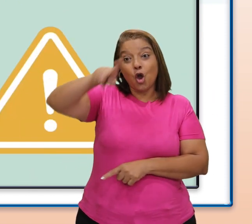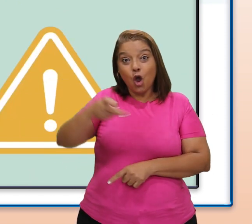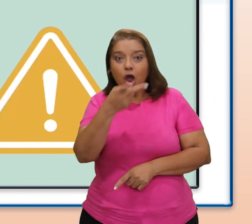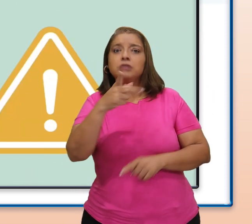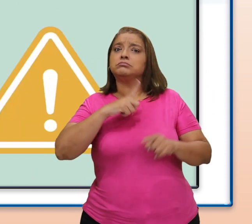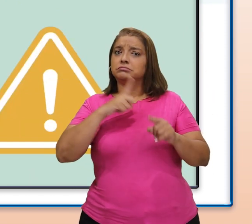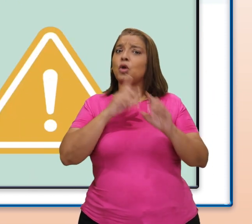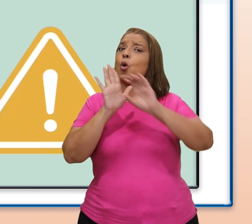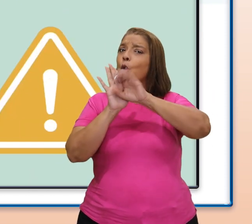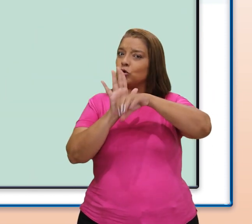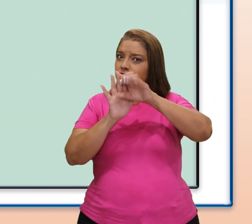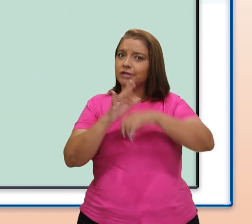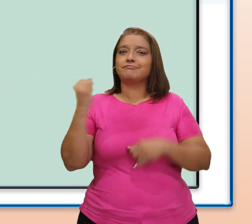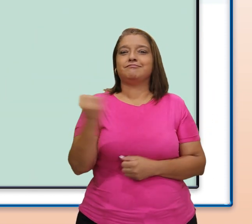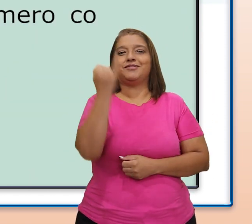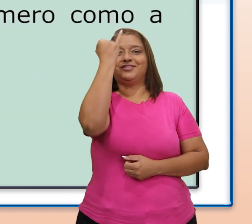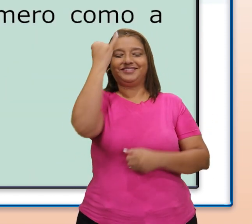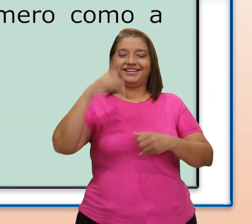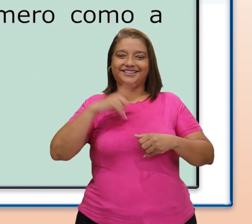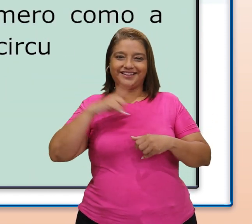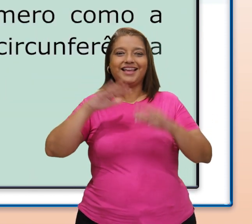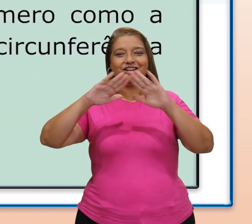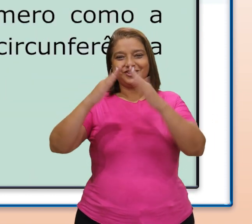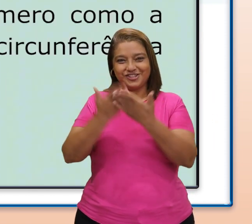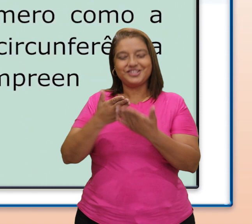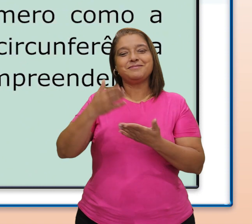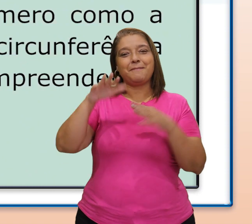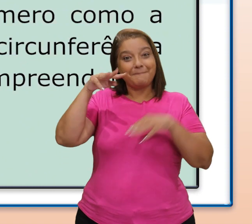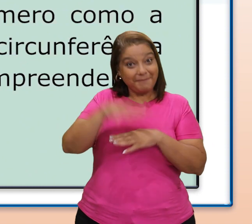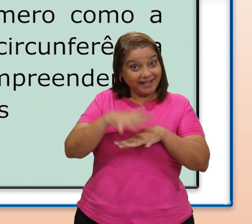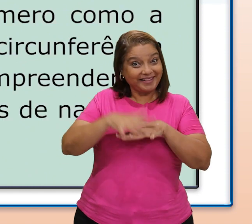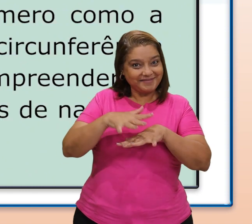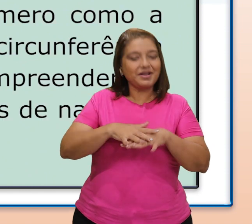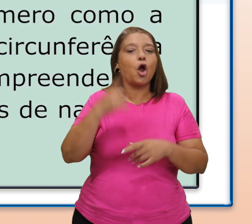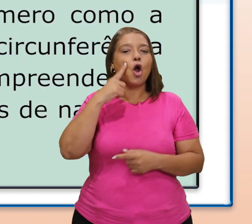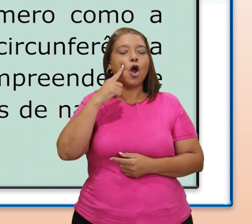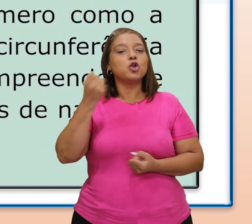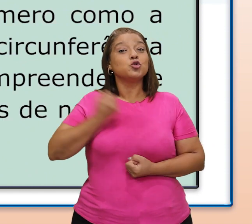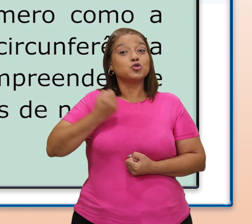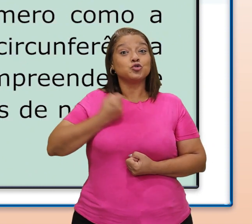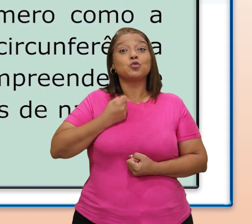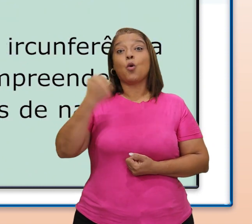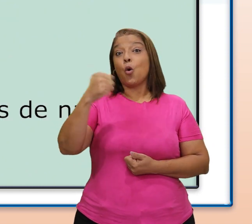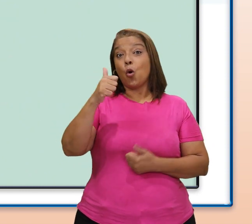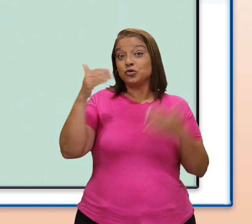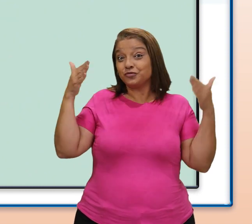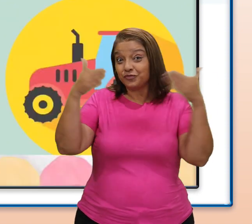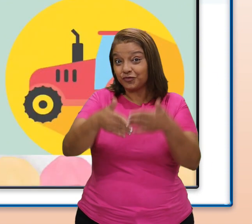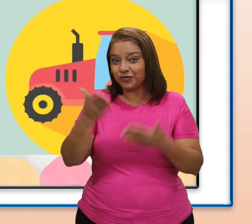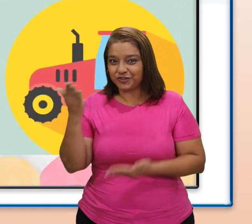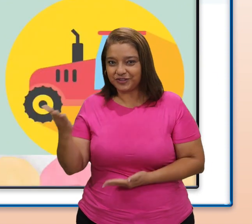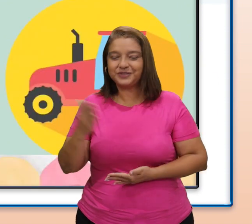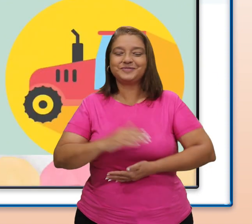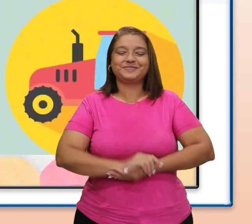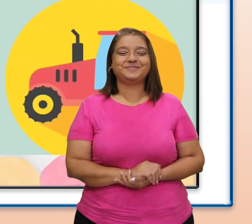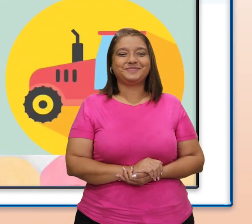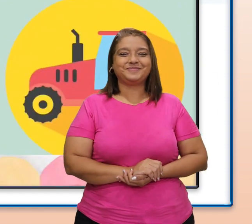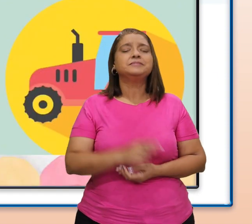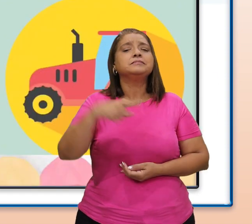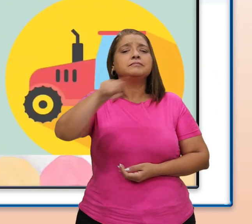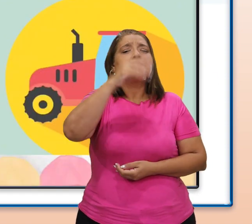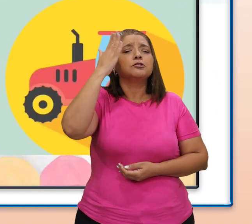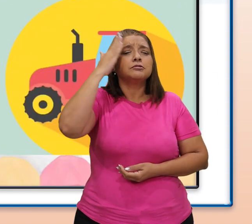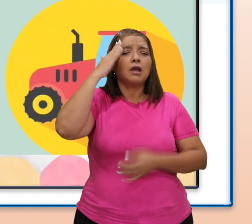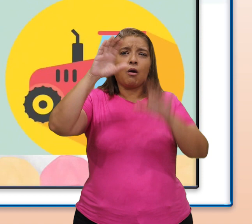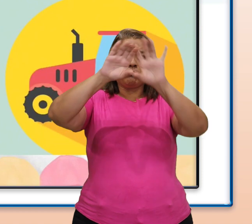conceitos muito importantes da geometria. Isso de acordo com o descritor 11 de matemática. Sabe